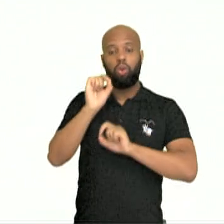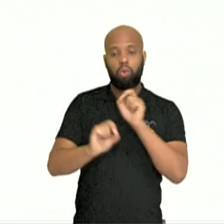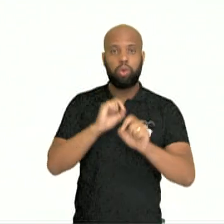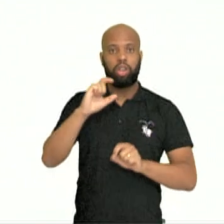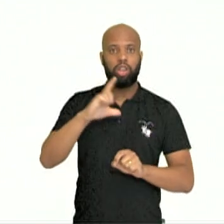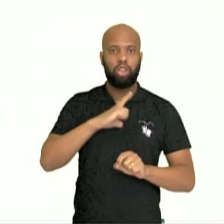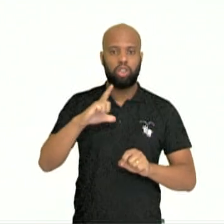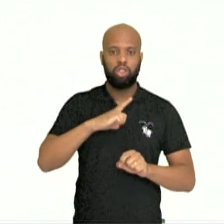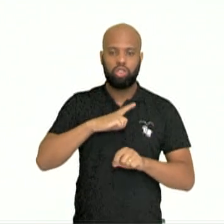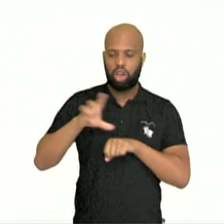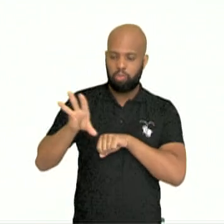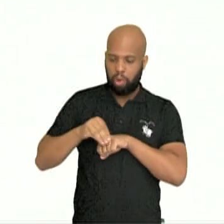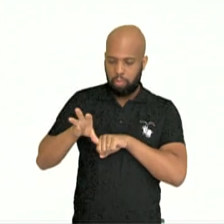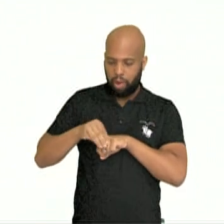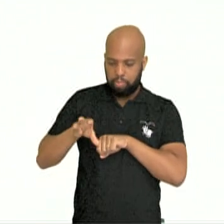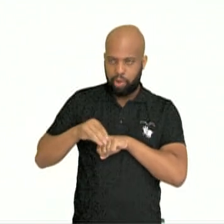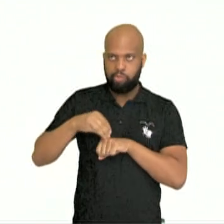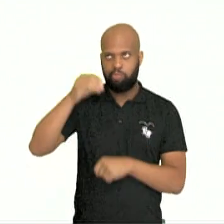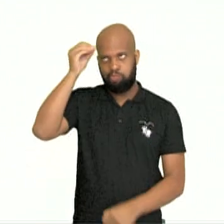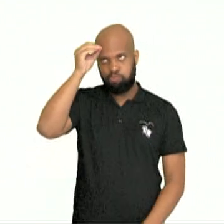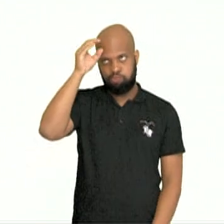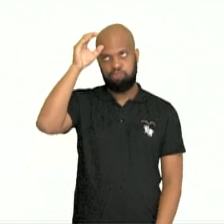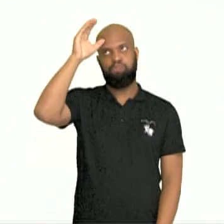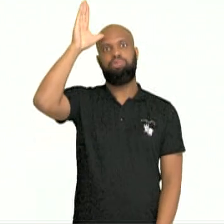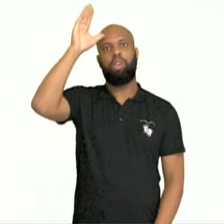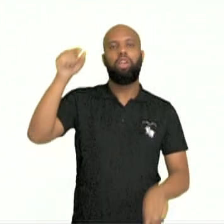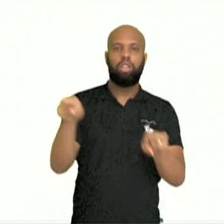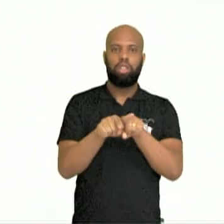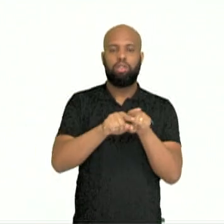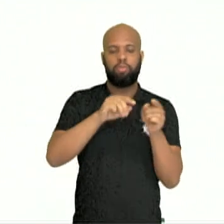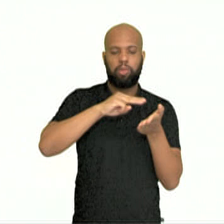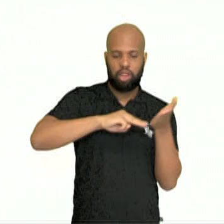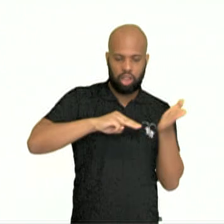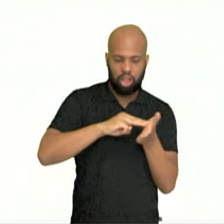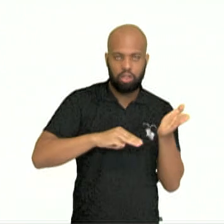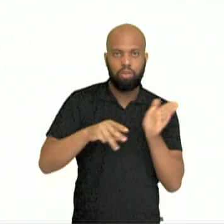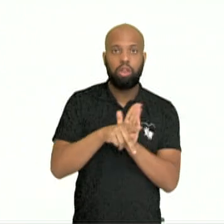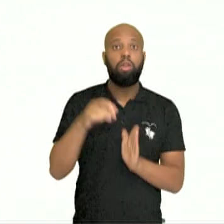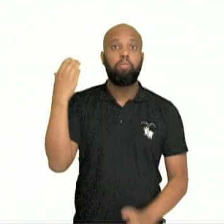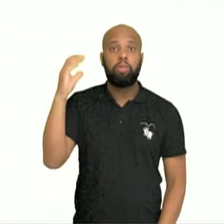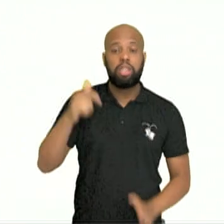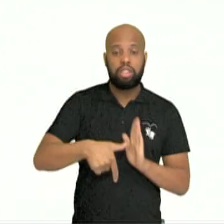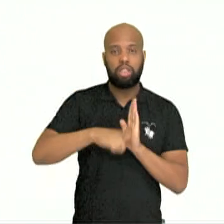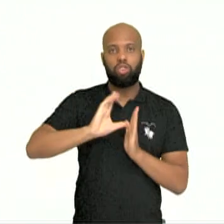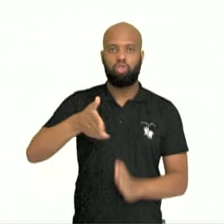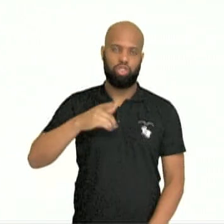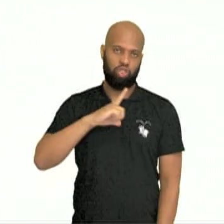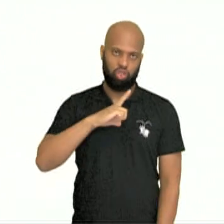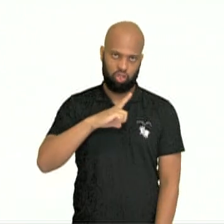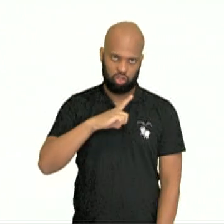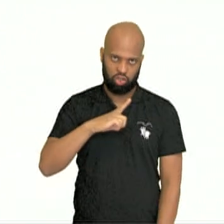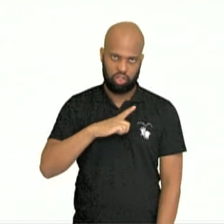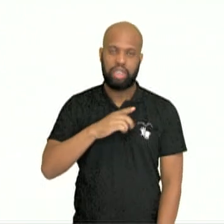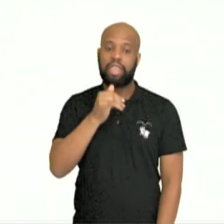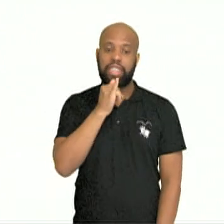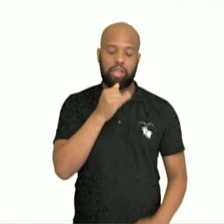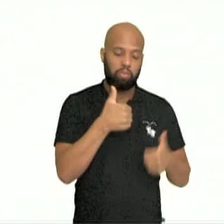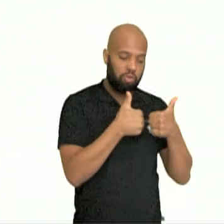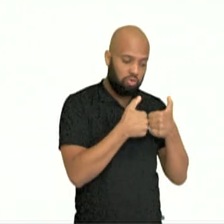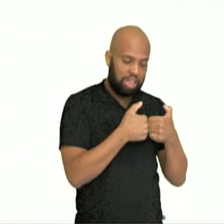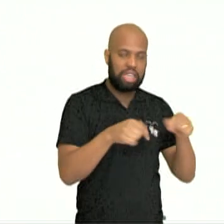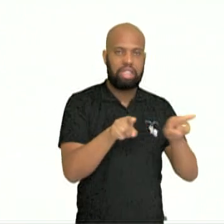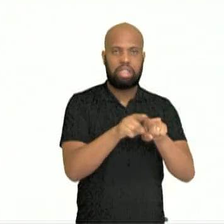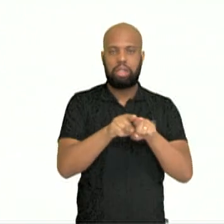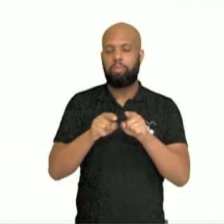sido acumulado em termos de conhecimentos e métodos das ciências já existentes, como os da física e o